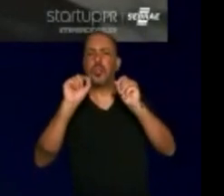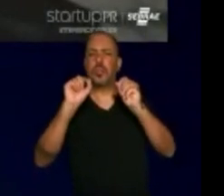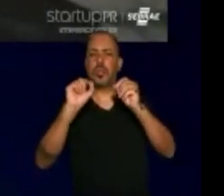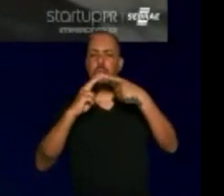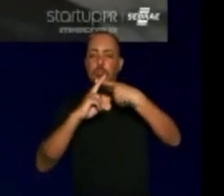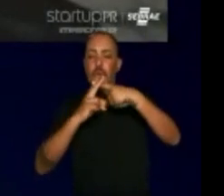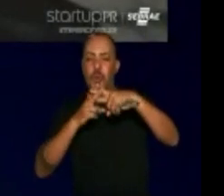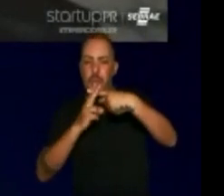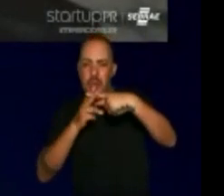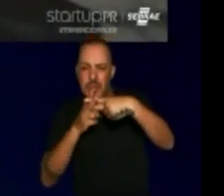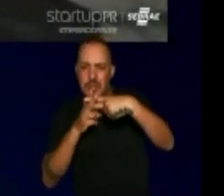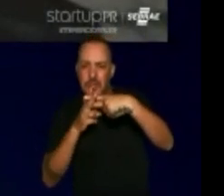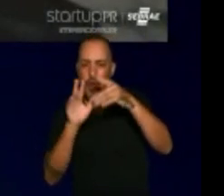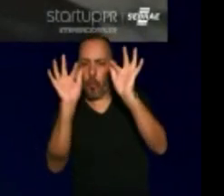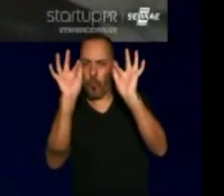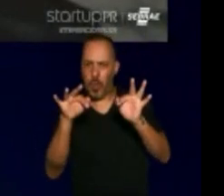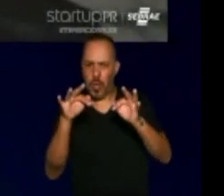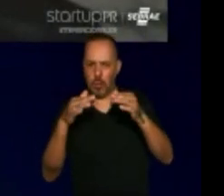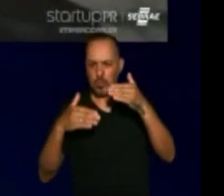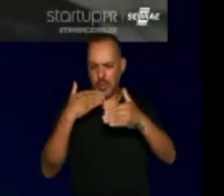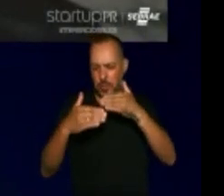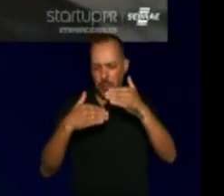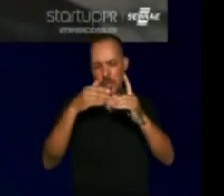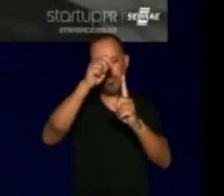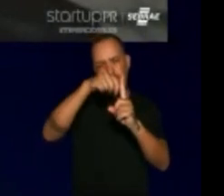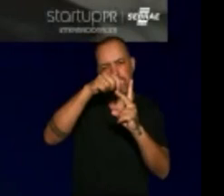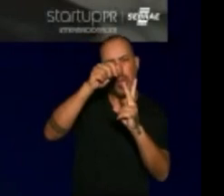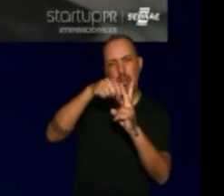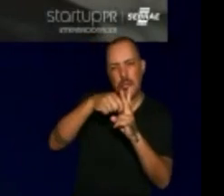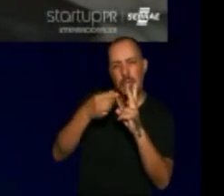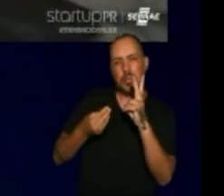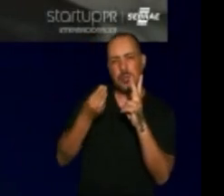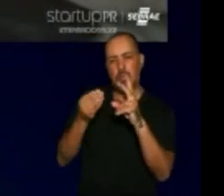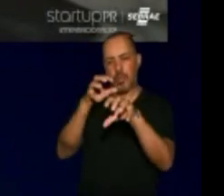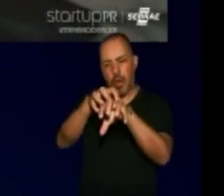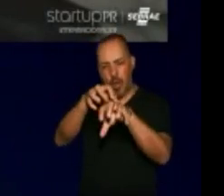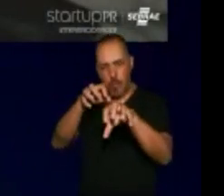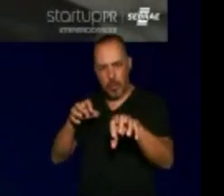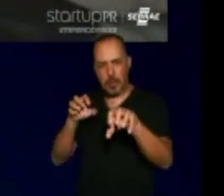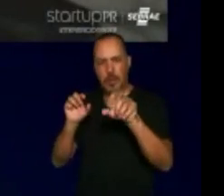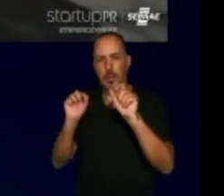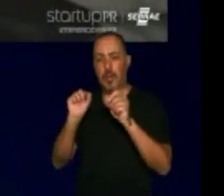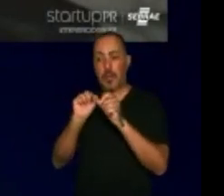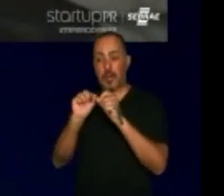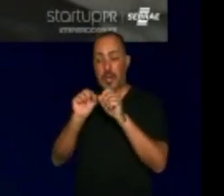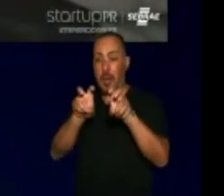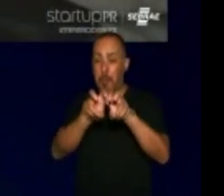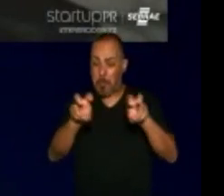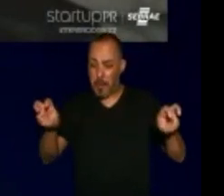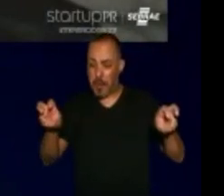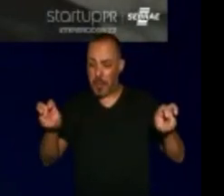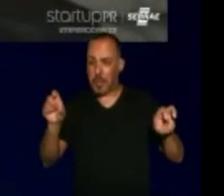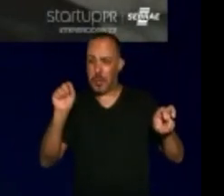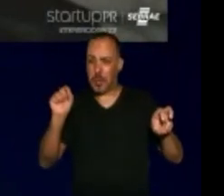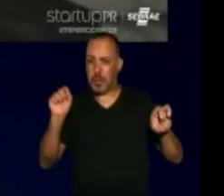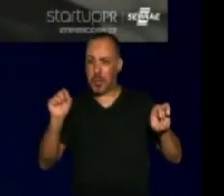operacionalização. Então, ao final de todo esse processo dos 2 meses de mentoria remota, a gente vai fazer essa banca, e aí vai ter uma